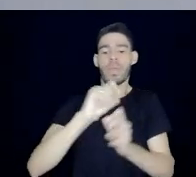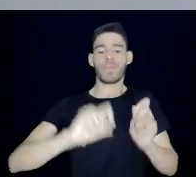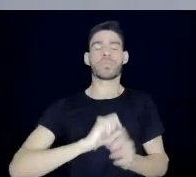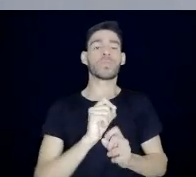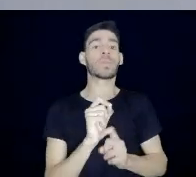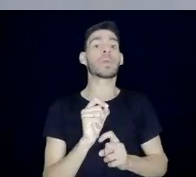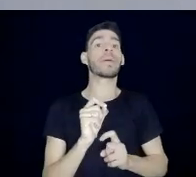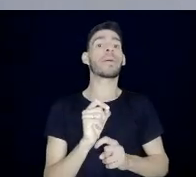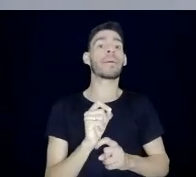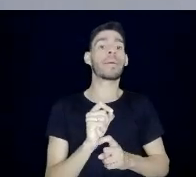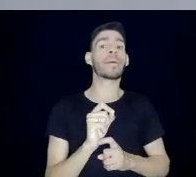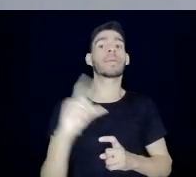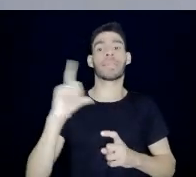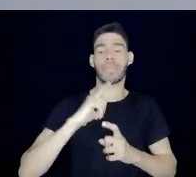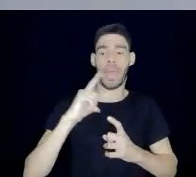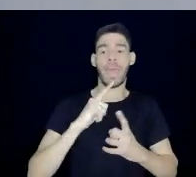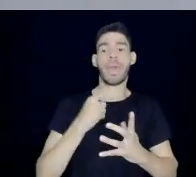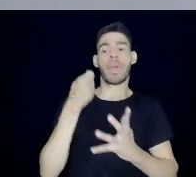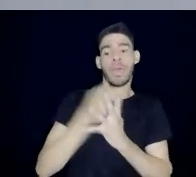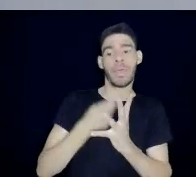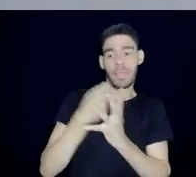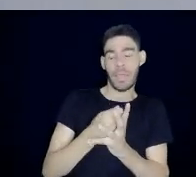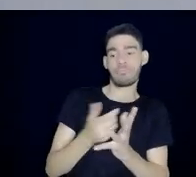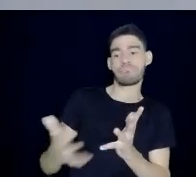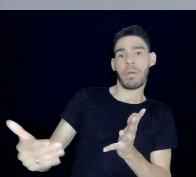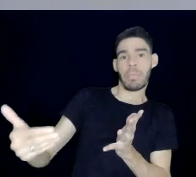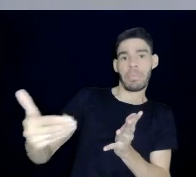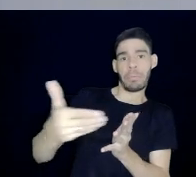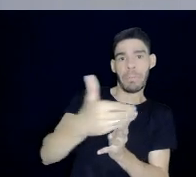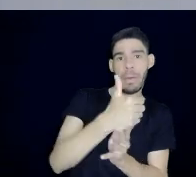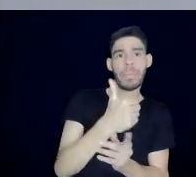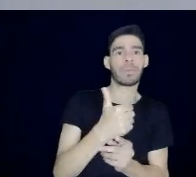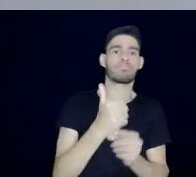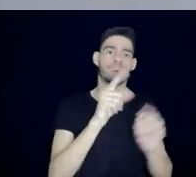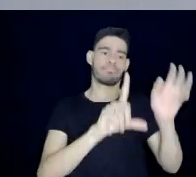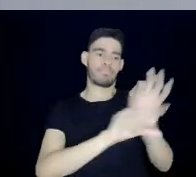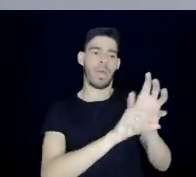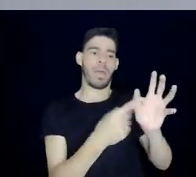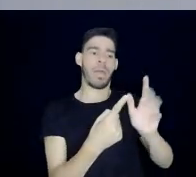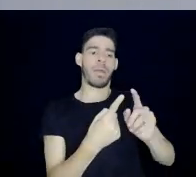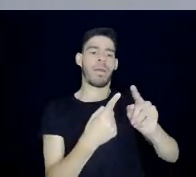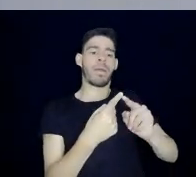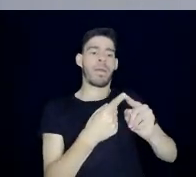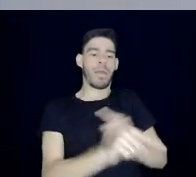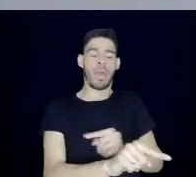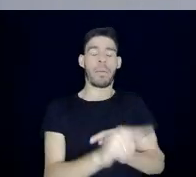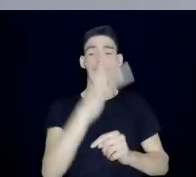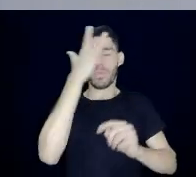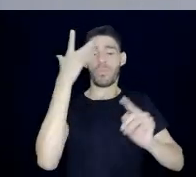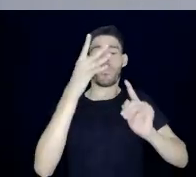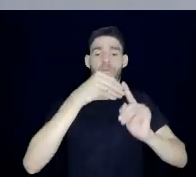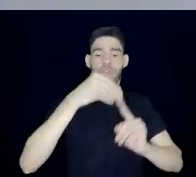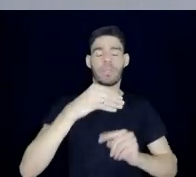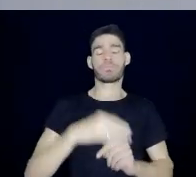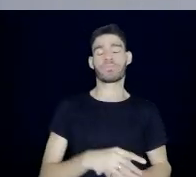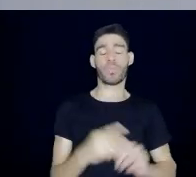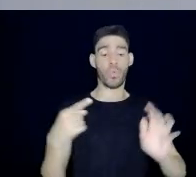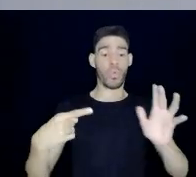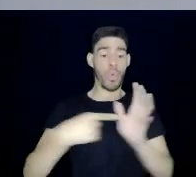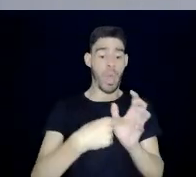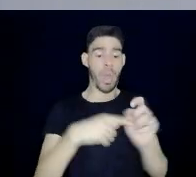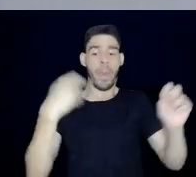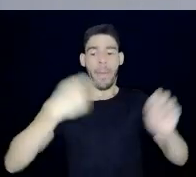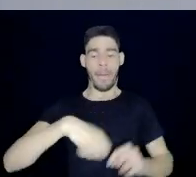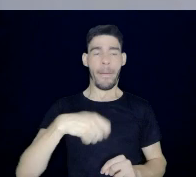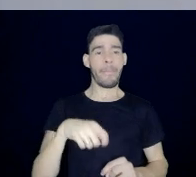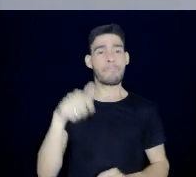se assistia era uma tentativa de captação ilícita de sufrágio. É evidente que essas denúncias elas